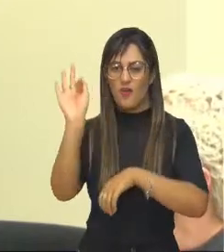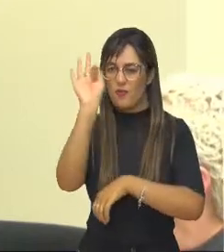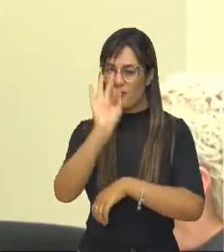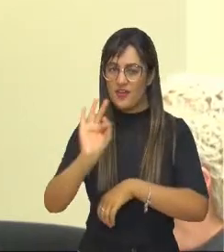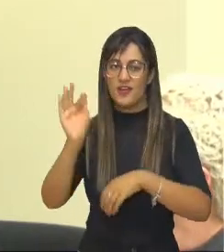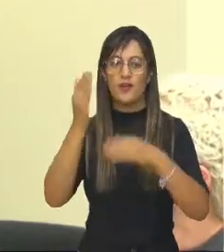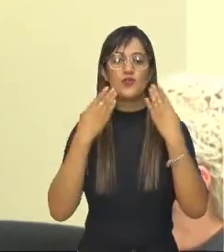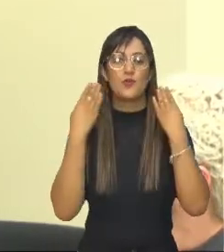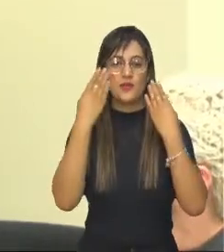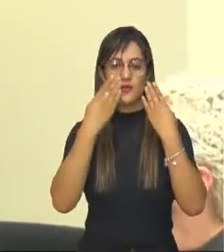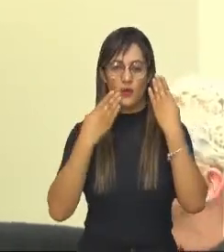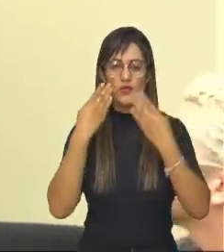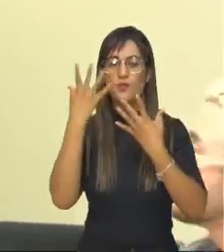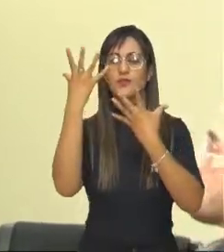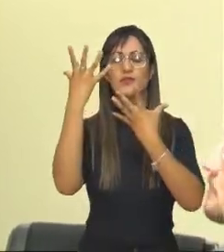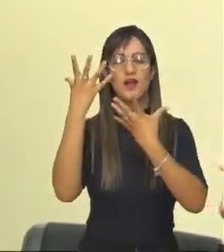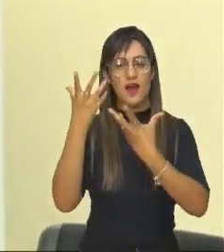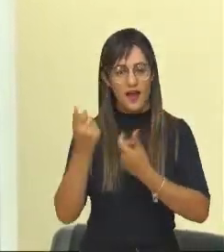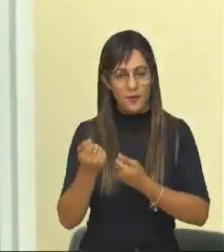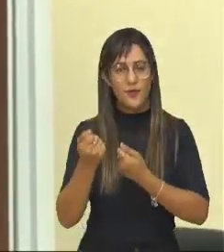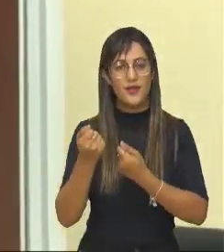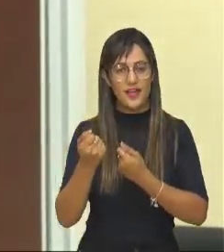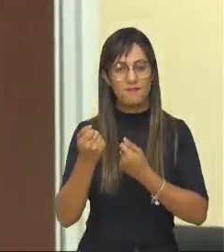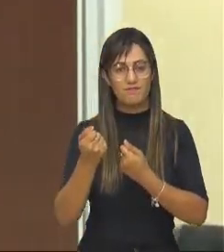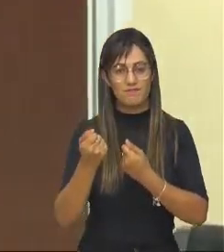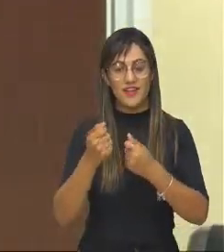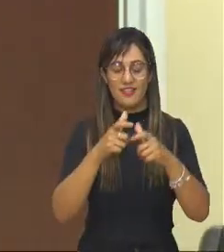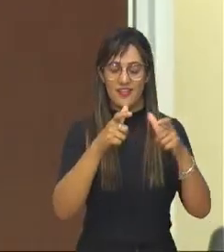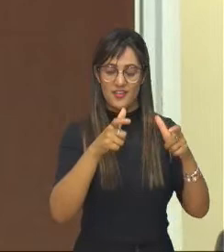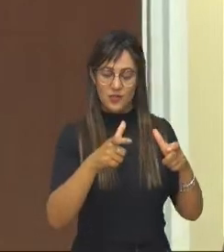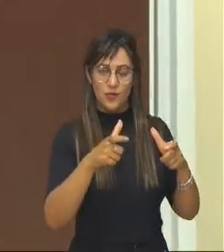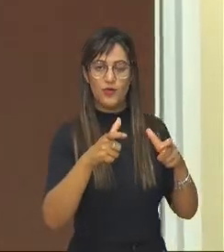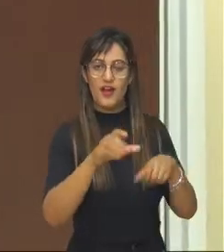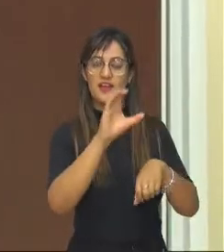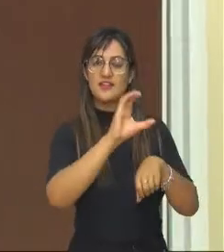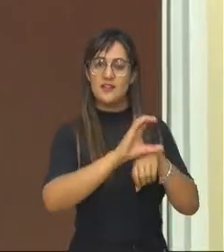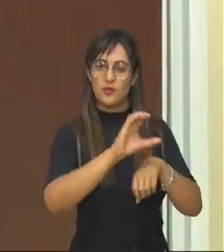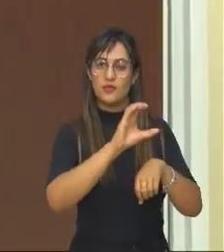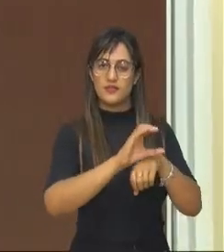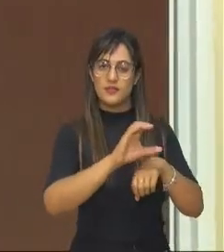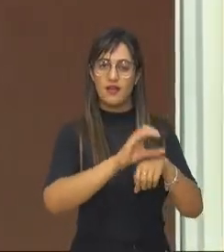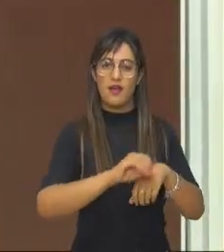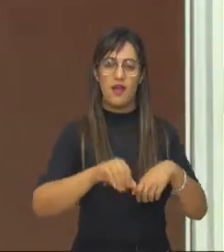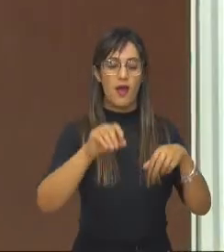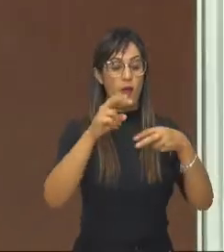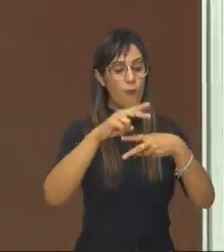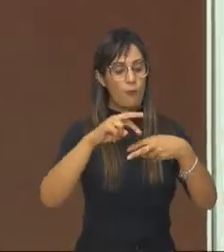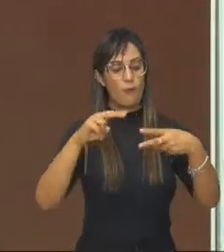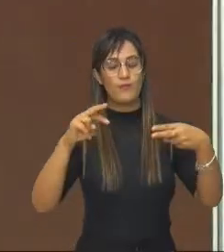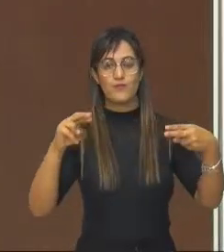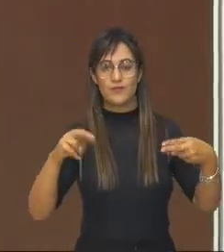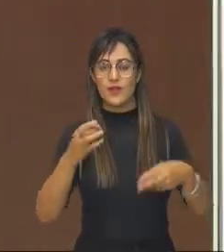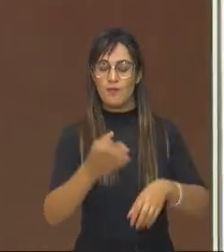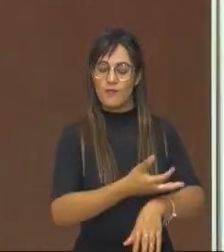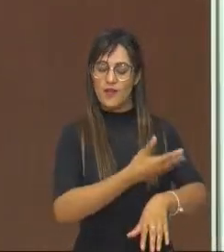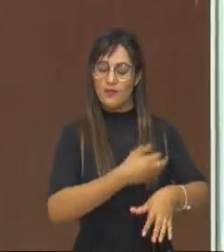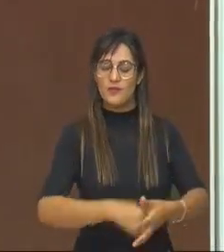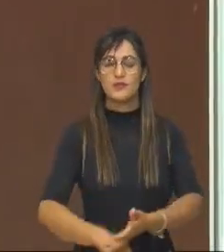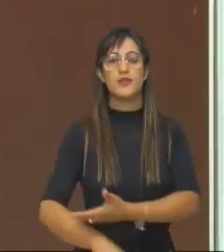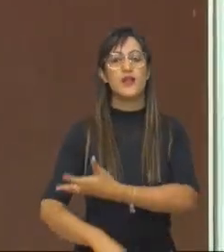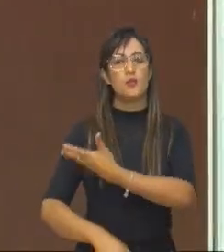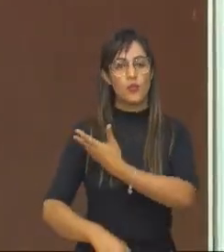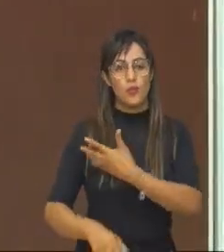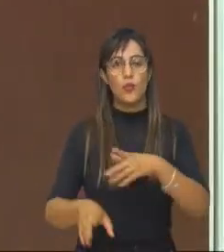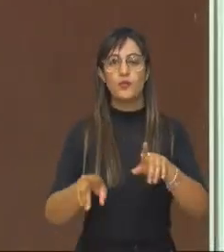Psicologia por nos acolher nesta casa. Eu, por diversas vezes, também me emocionei muito, Emily, com